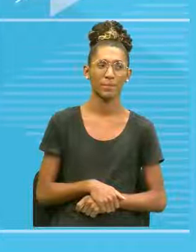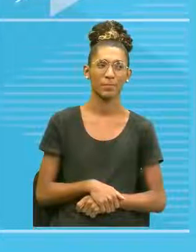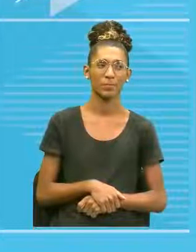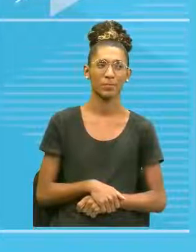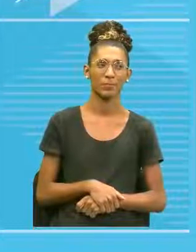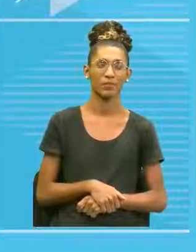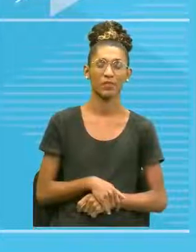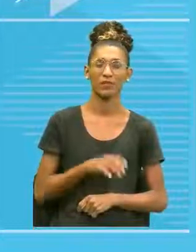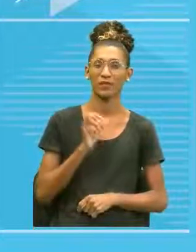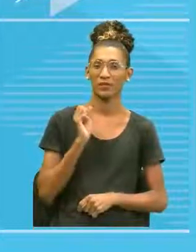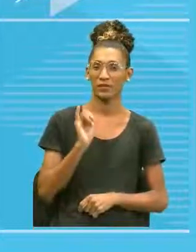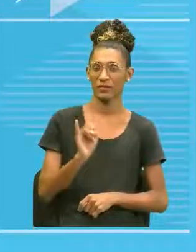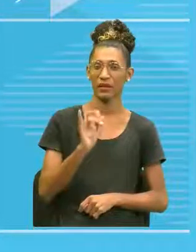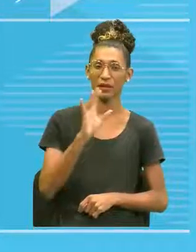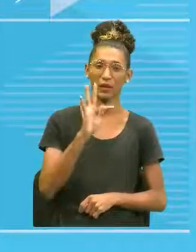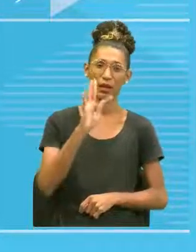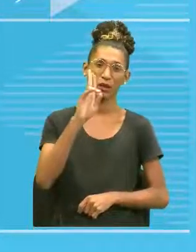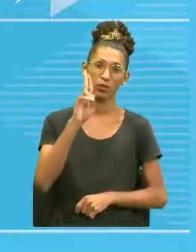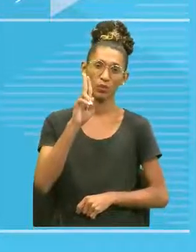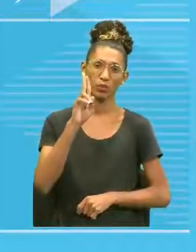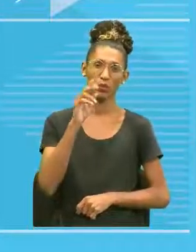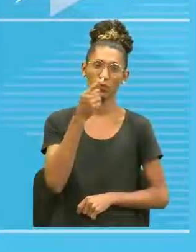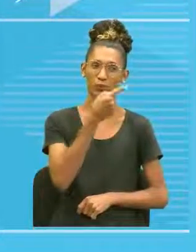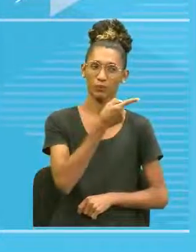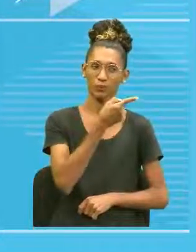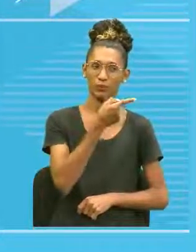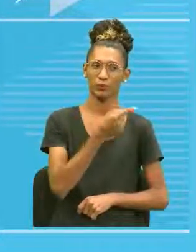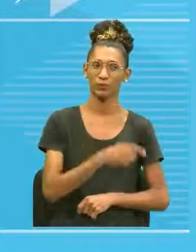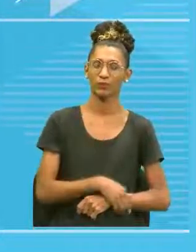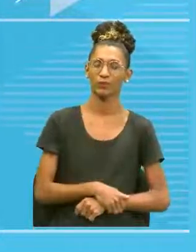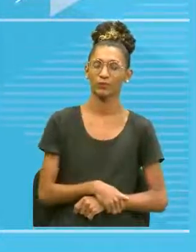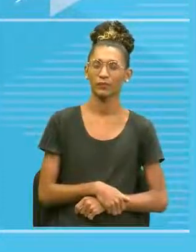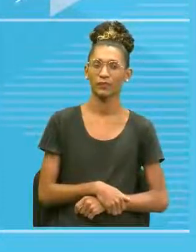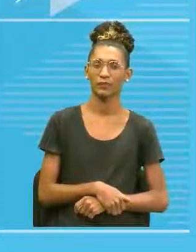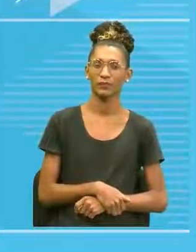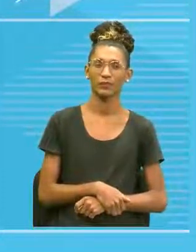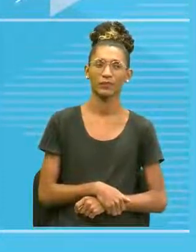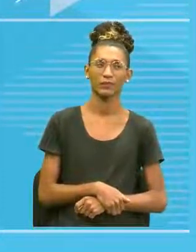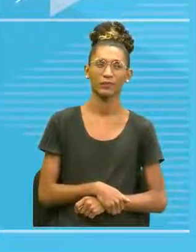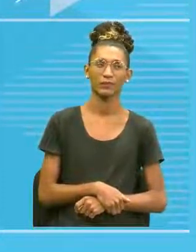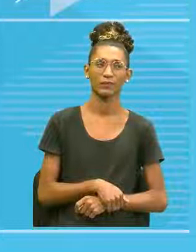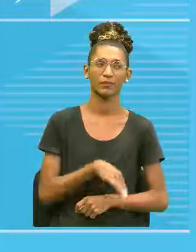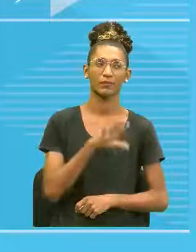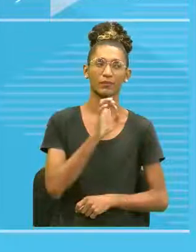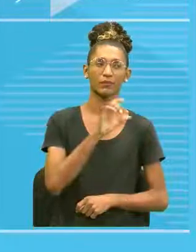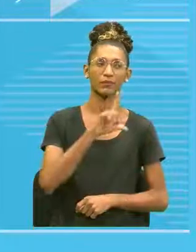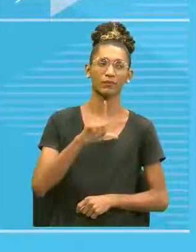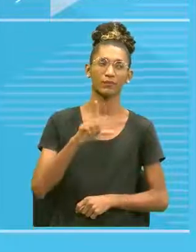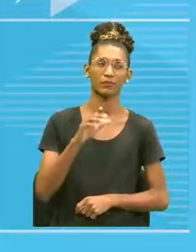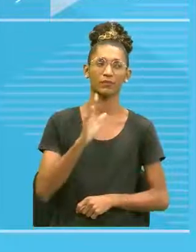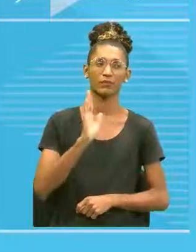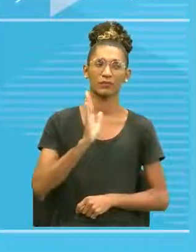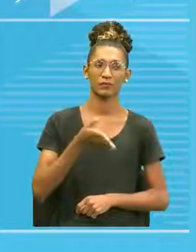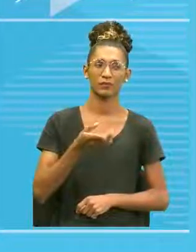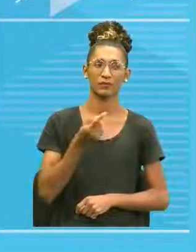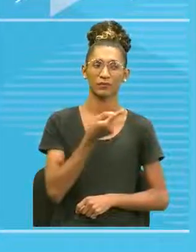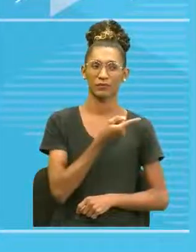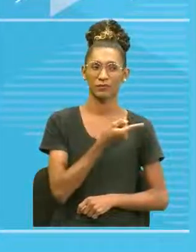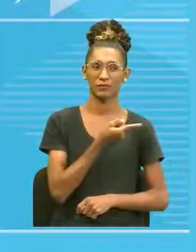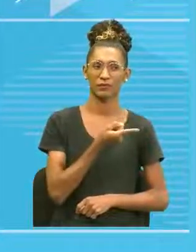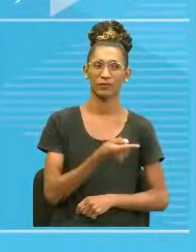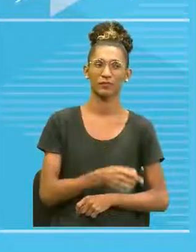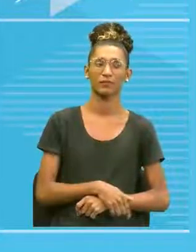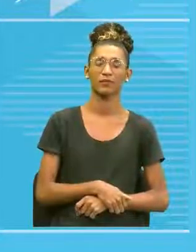E se fosse tu tu já havia se Encantado se fosse ele ele já havia